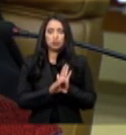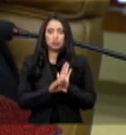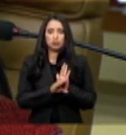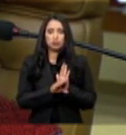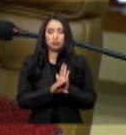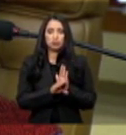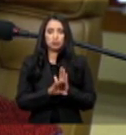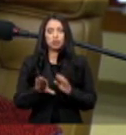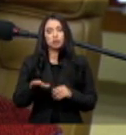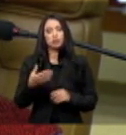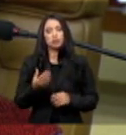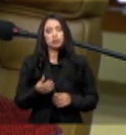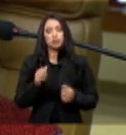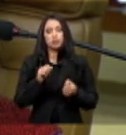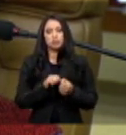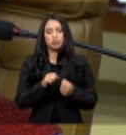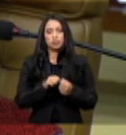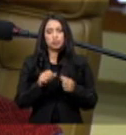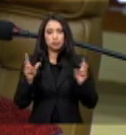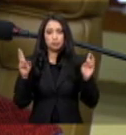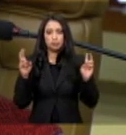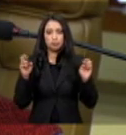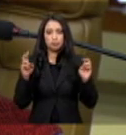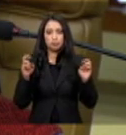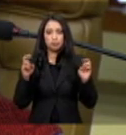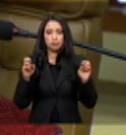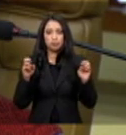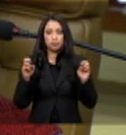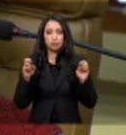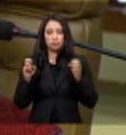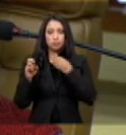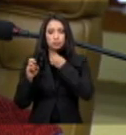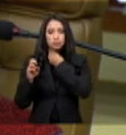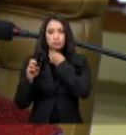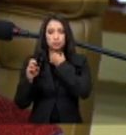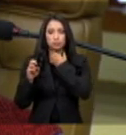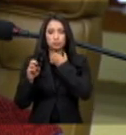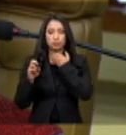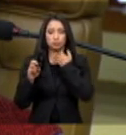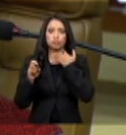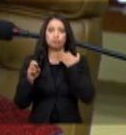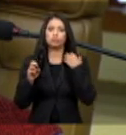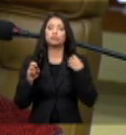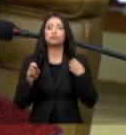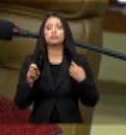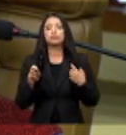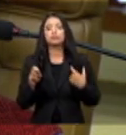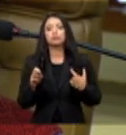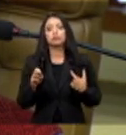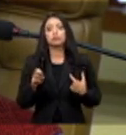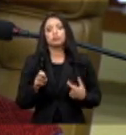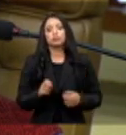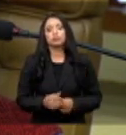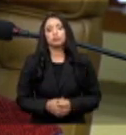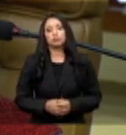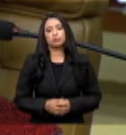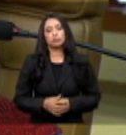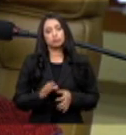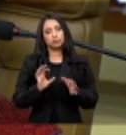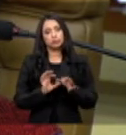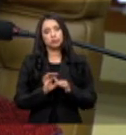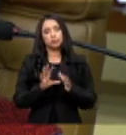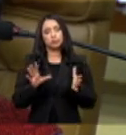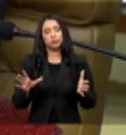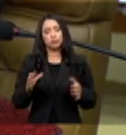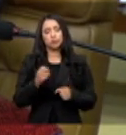que, portanto, instruído nos estritos termos apenas para cautelar, eu liberei o